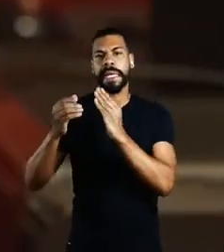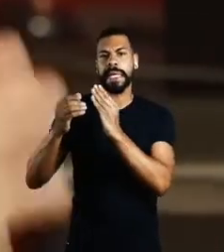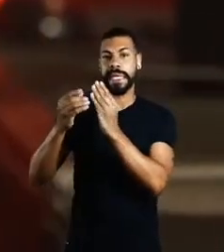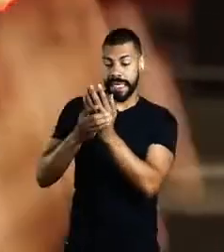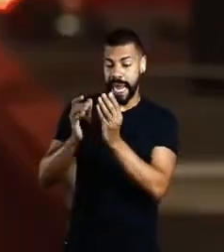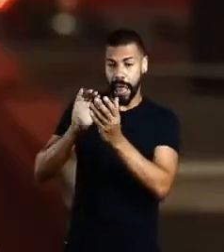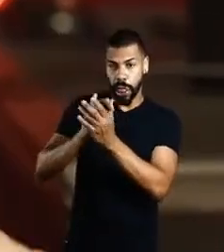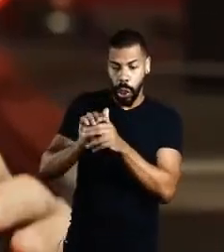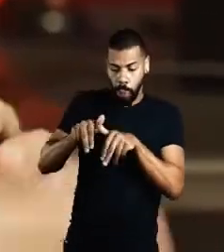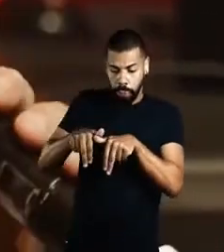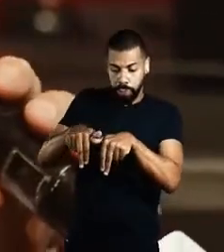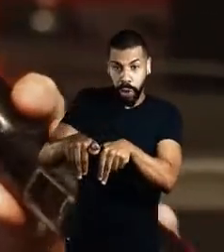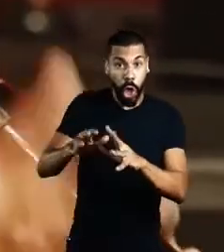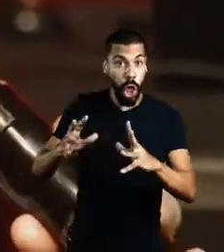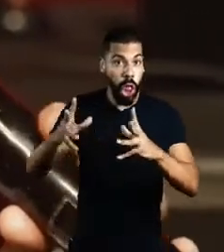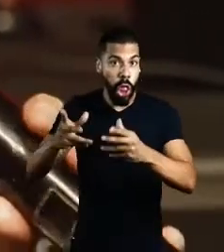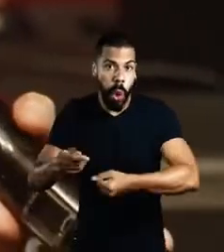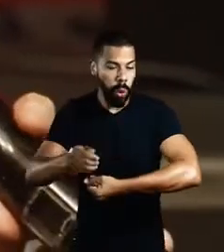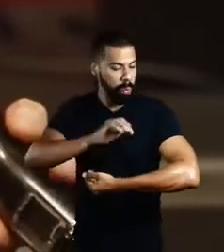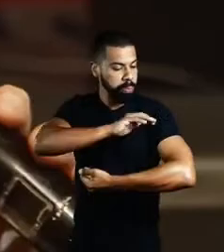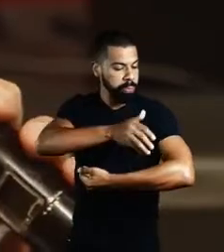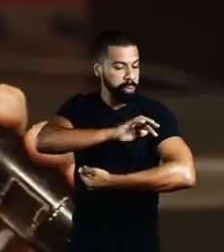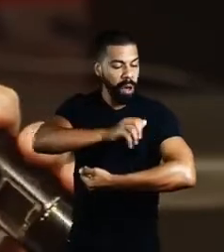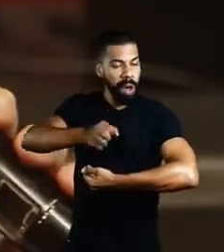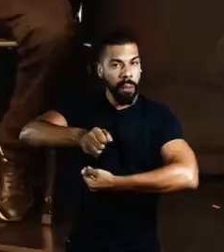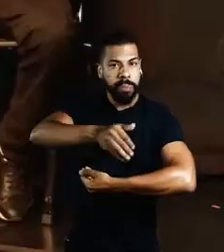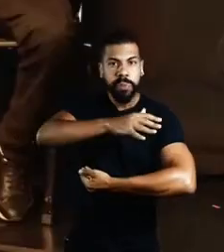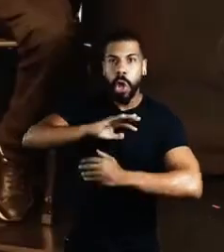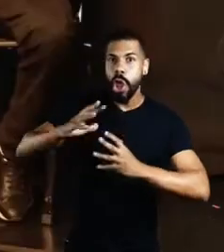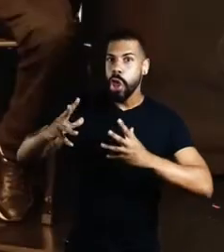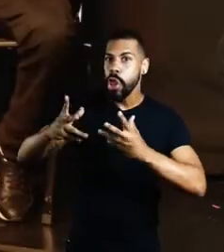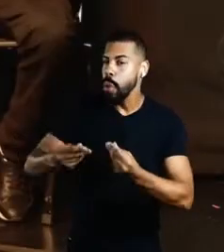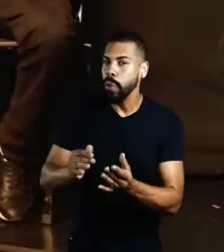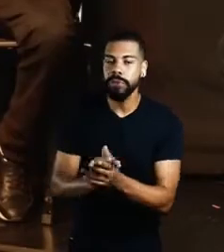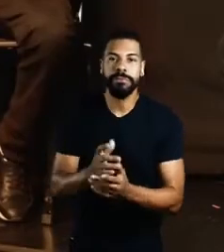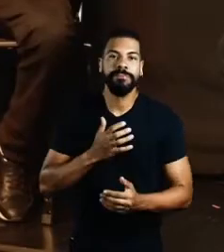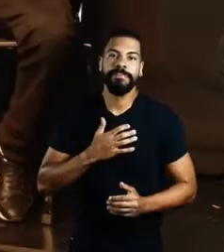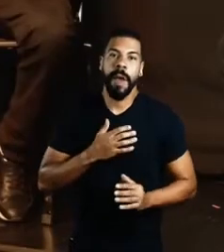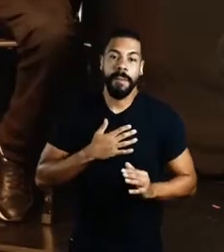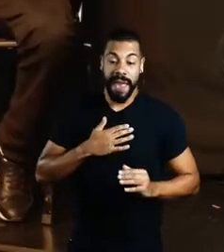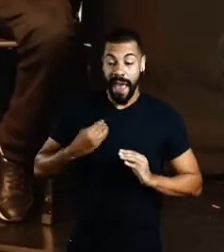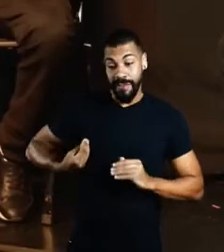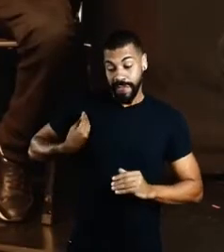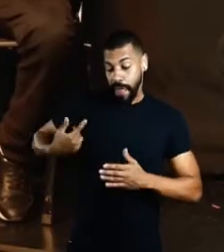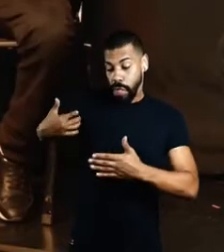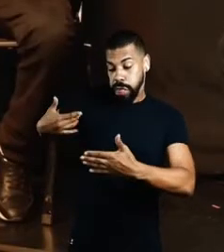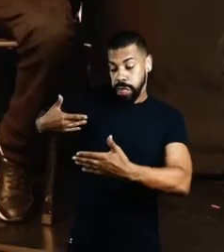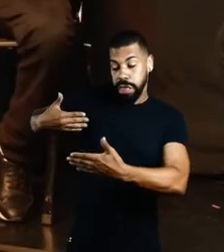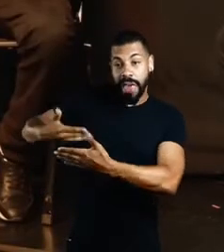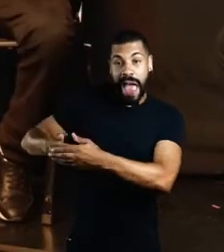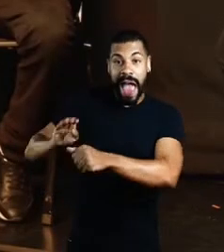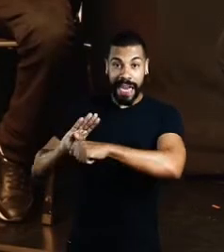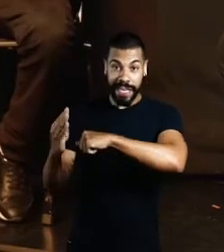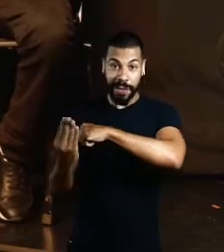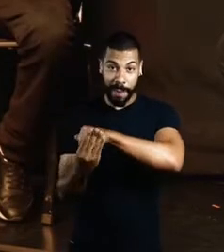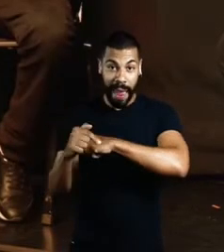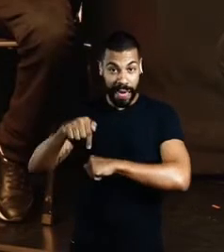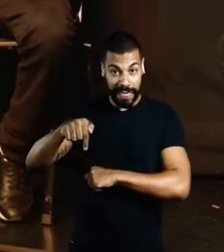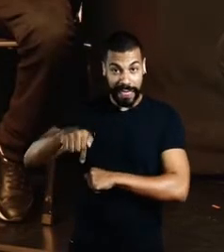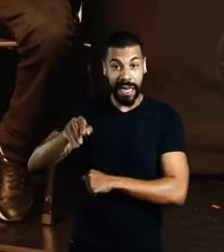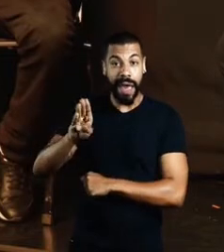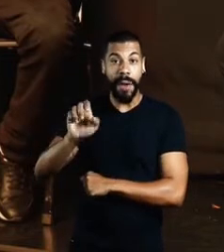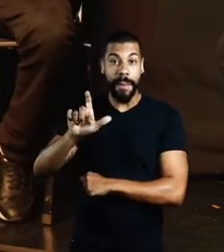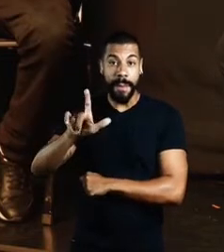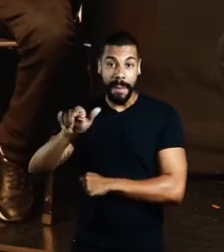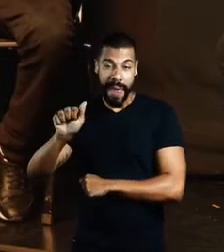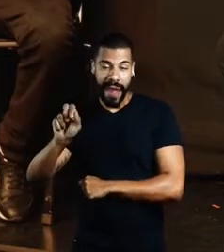né? Meus irmãos são todos batizados lá, fiz, né? Então, quer dizer, então eu tenho grande parte da minha vida aqui no bairro da Bela Vista, né? E eu e